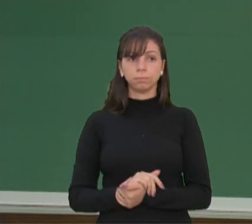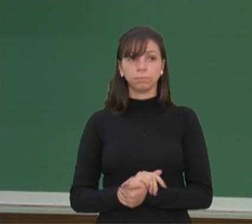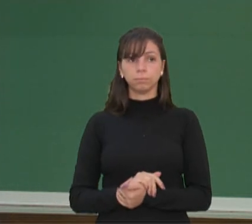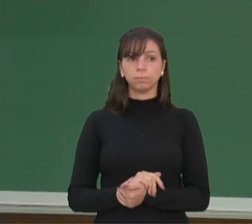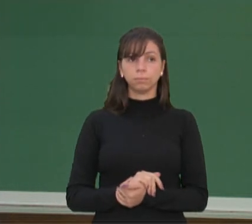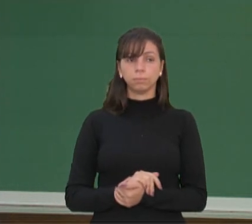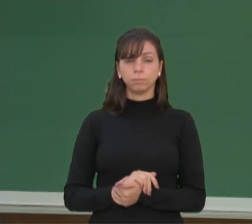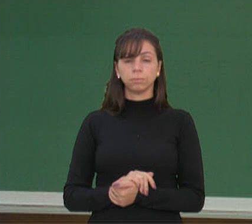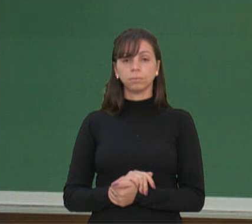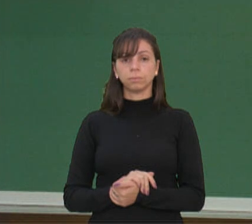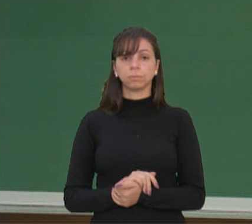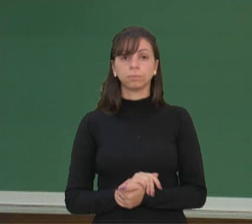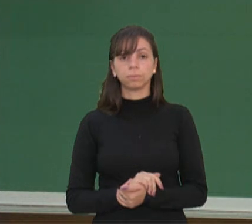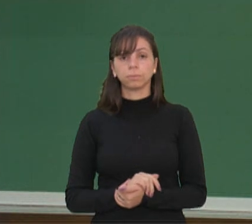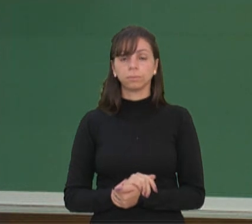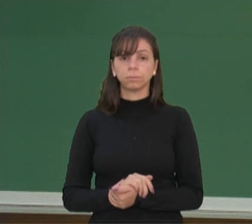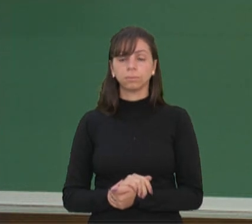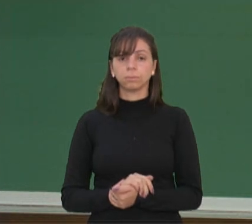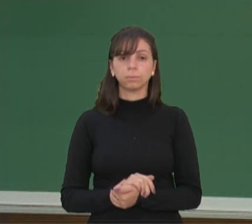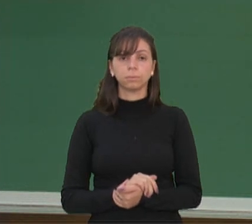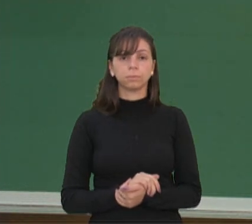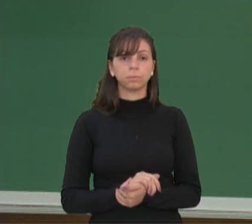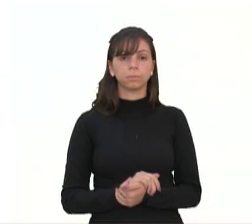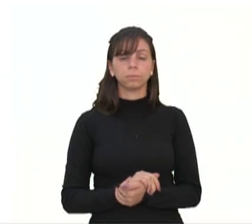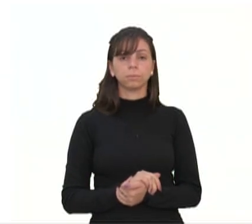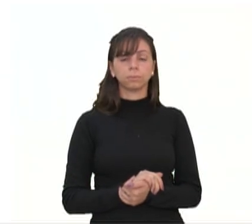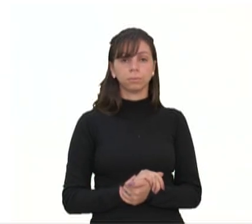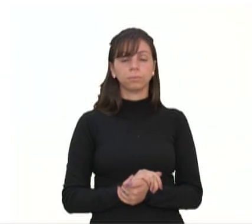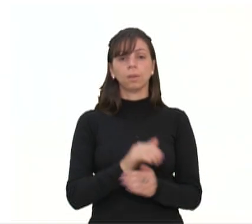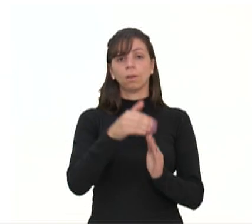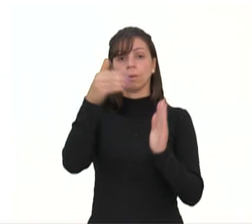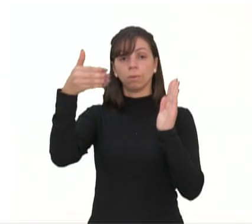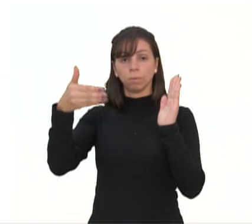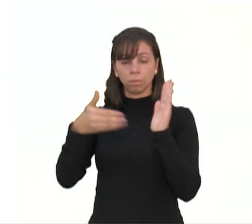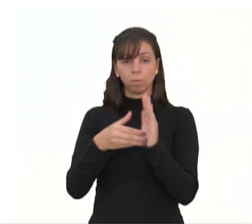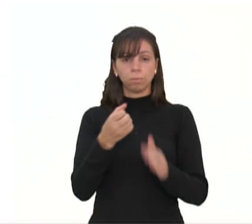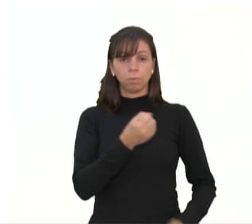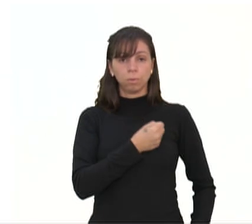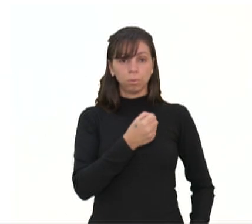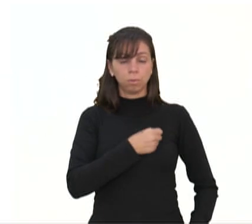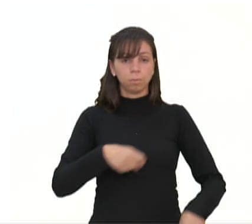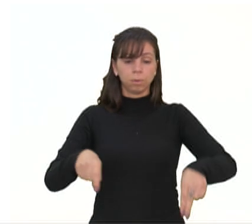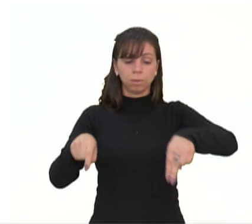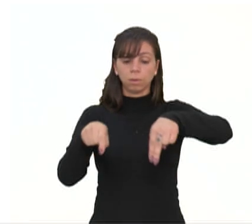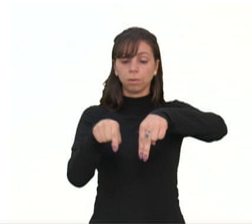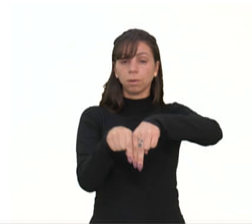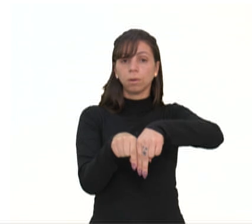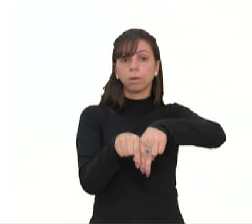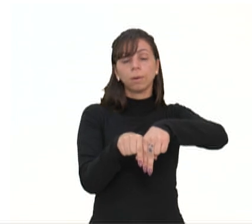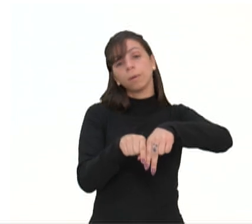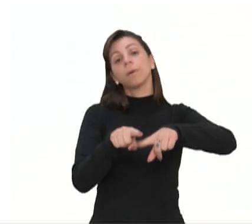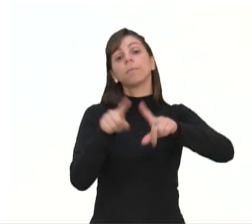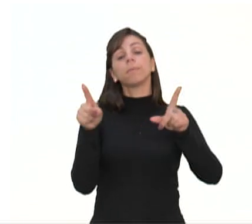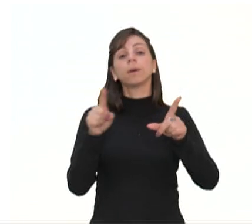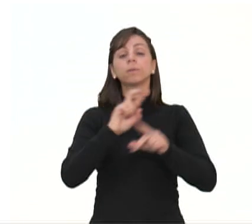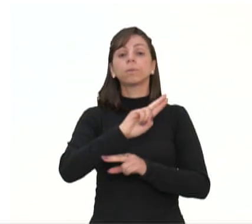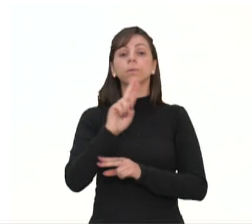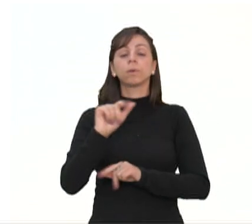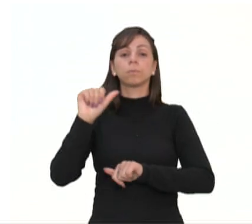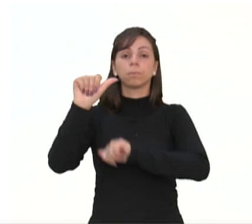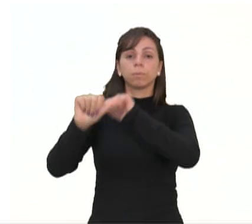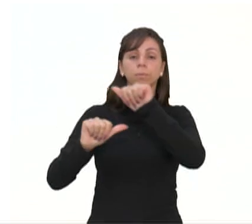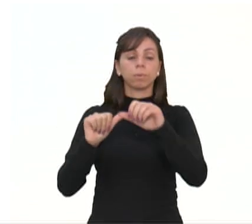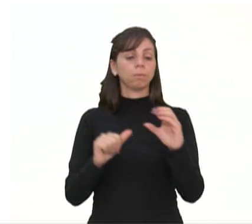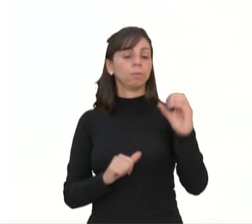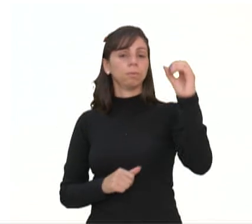E os números inteiros, que eu já citei agora há pouco? São todos os números naturais, mas agora com nominhos especiais, o